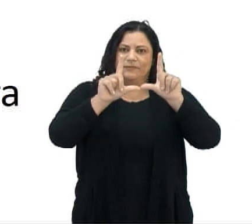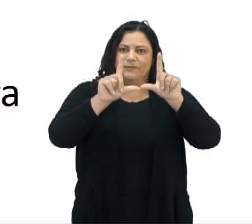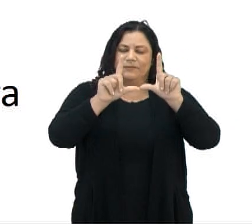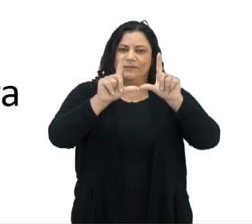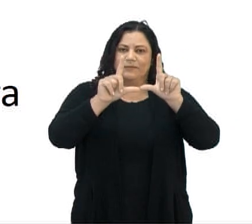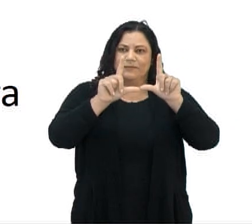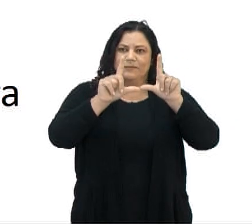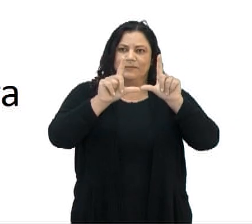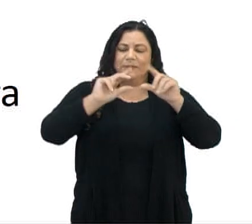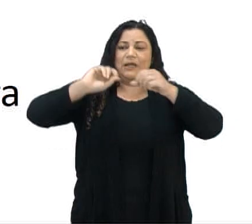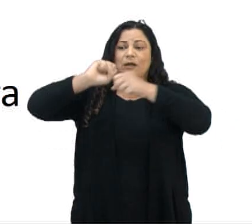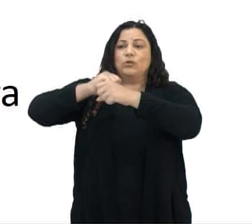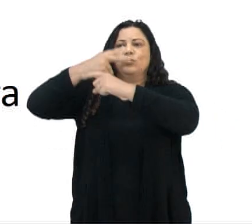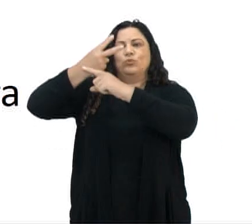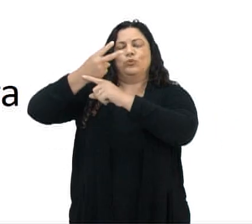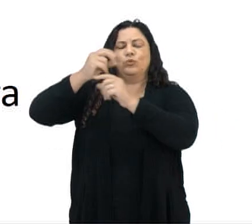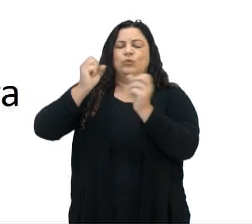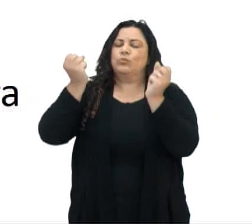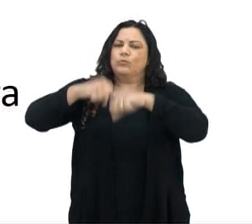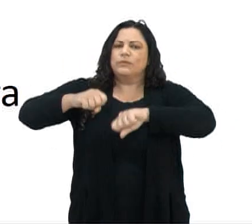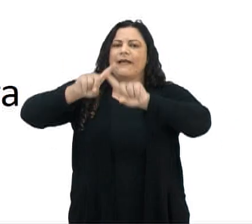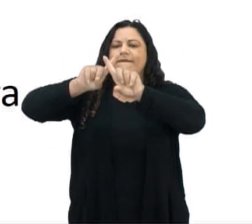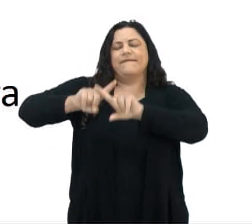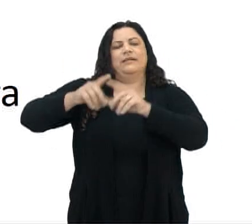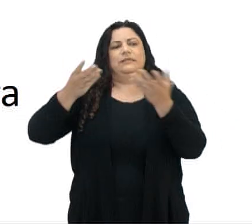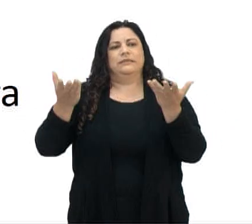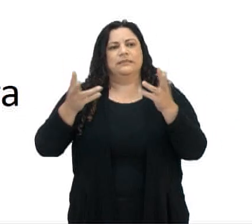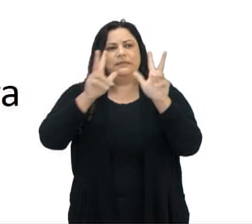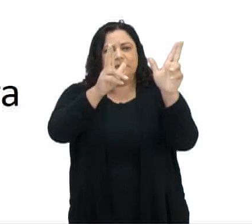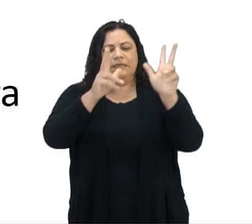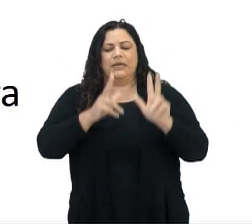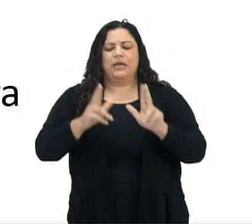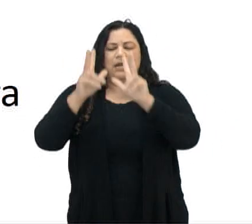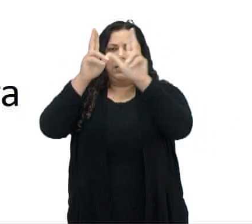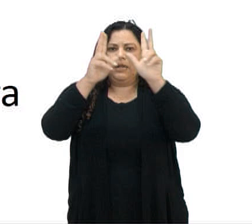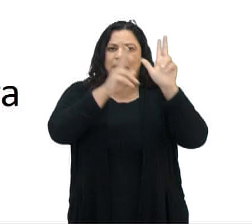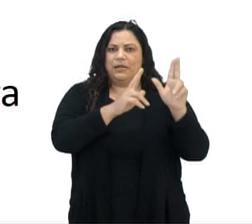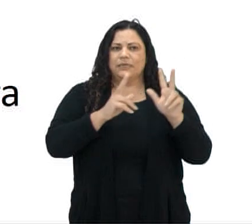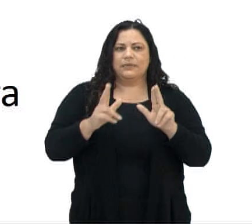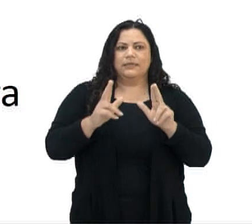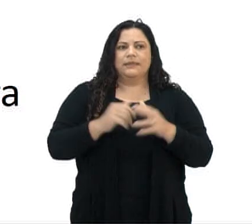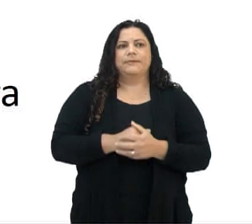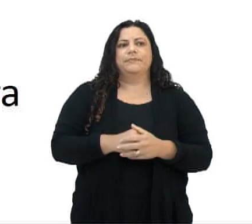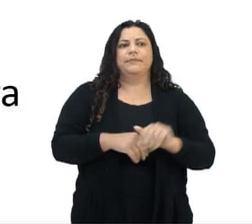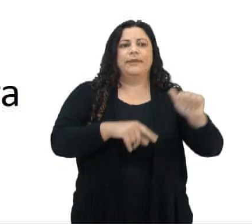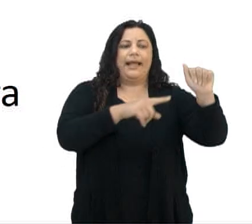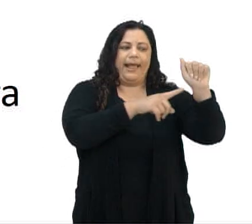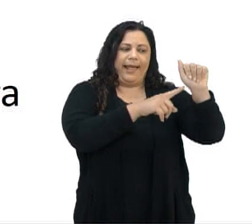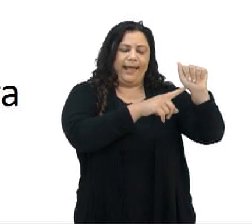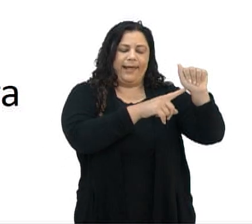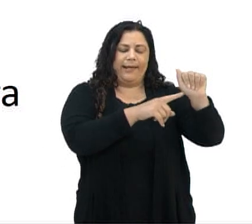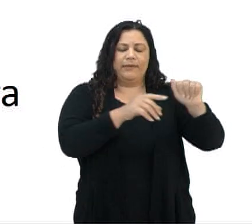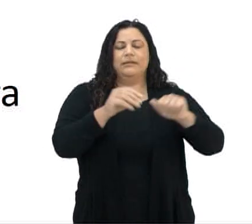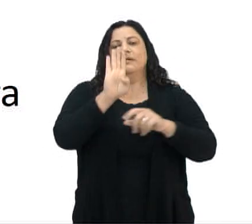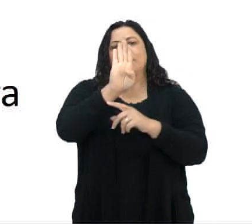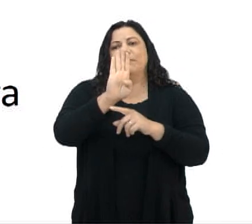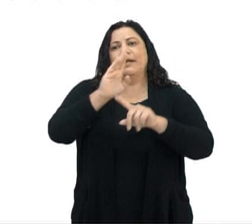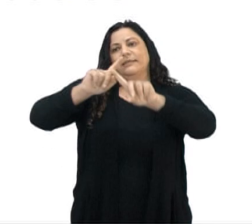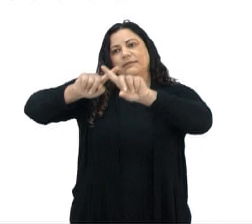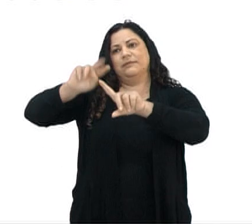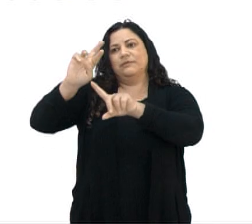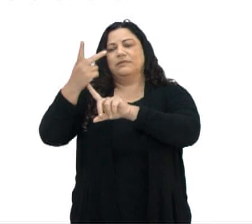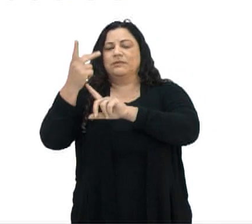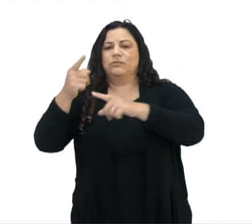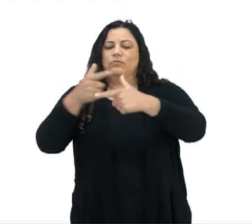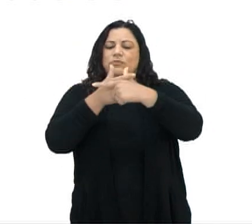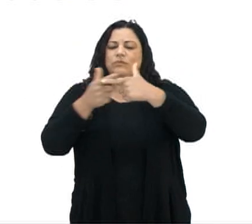certo? E nós vimos também que a área de um triângulo é dada por base vezes altura dividido por 2, certo? Também vimos